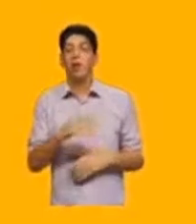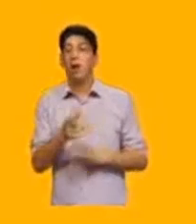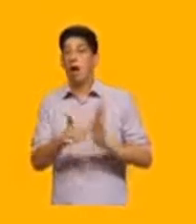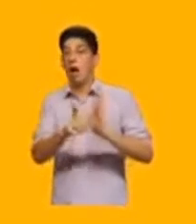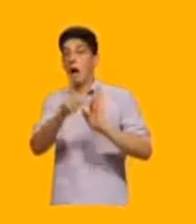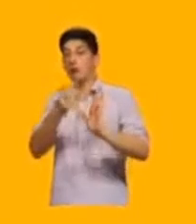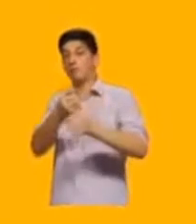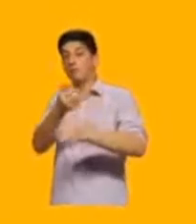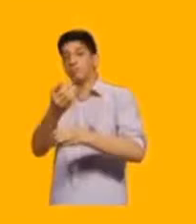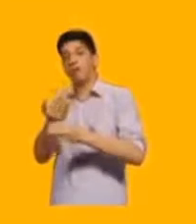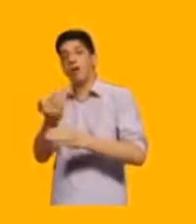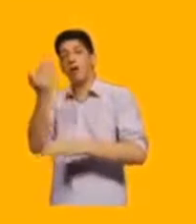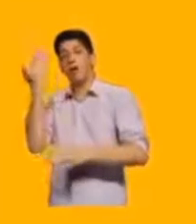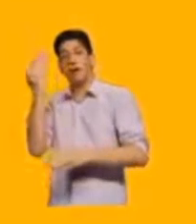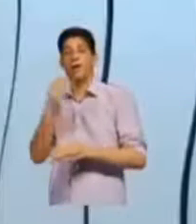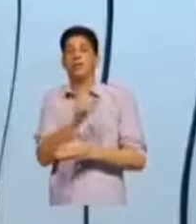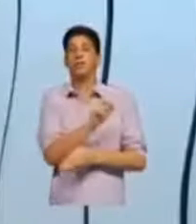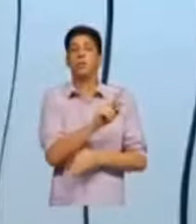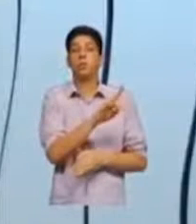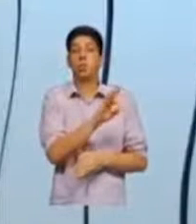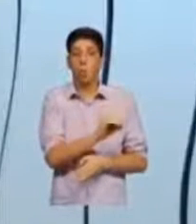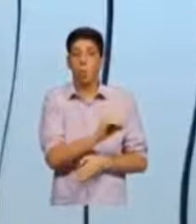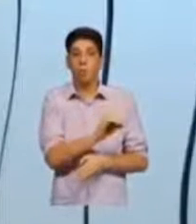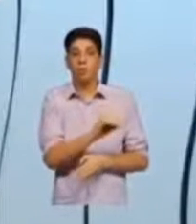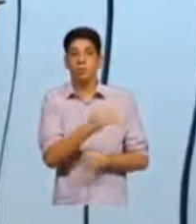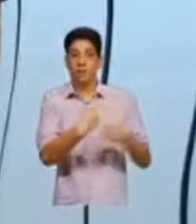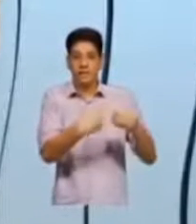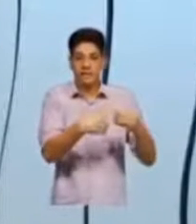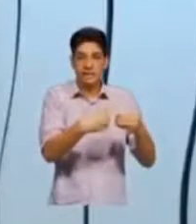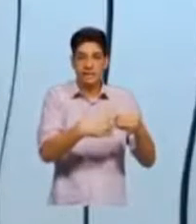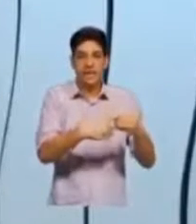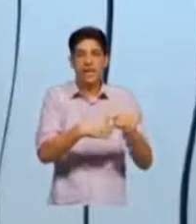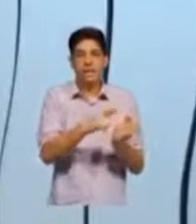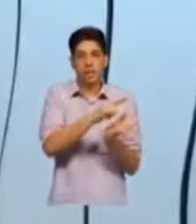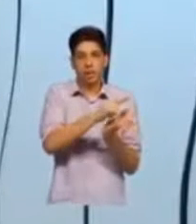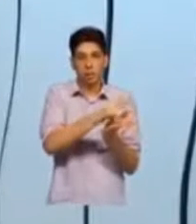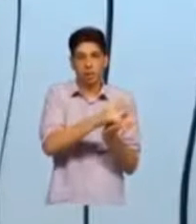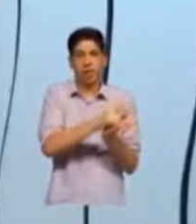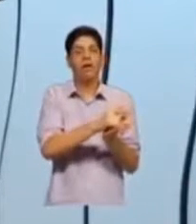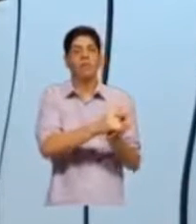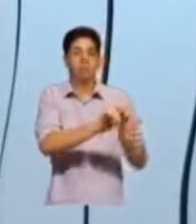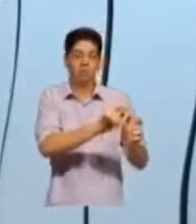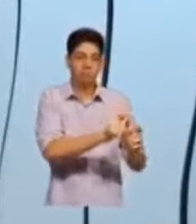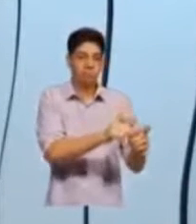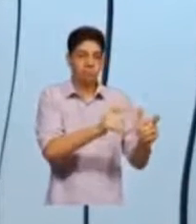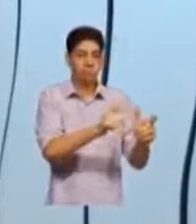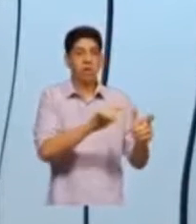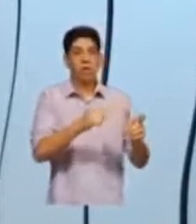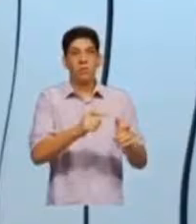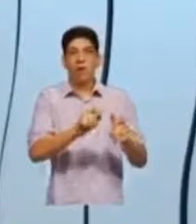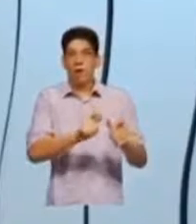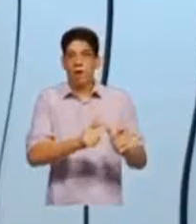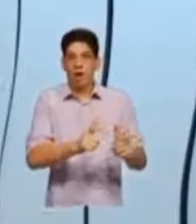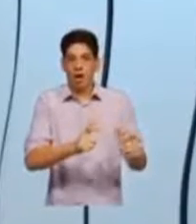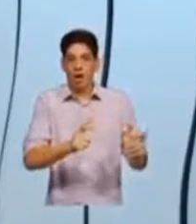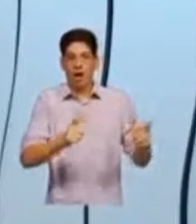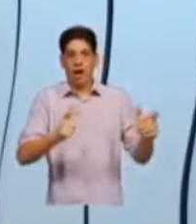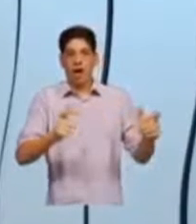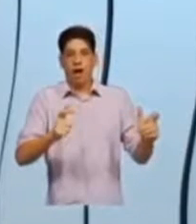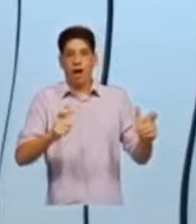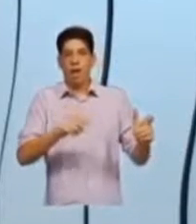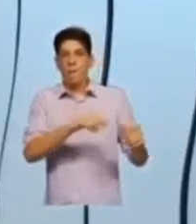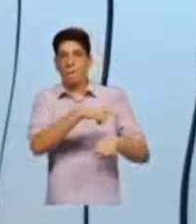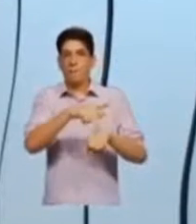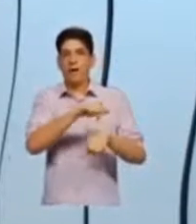na região da cidade de Wuhan, na China. Depois, classificaram ela como uma epidemia na